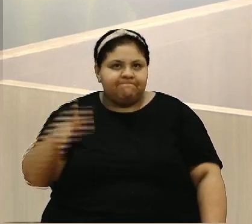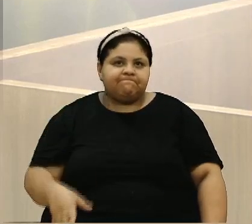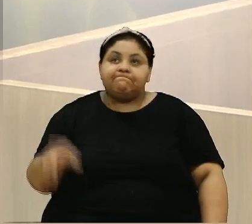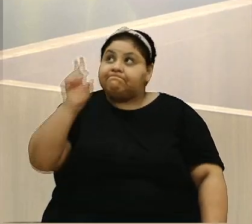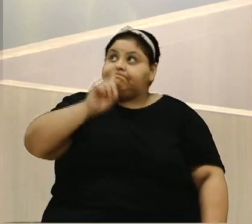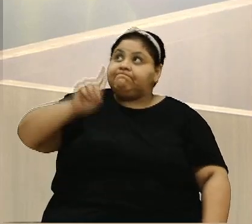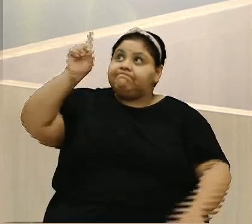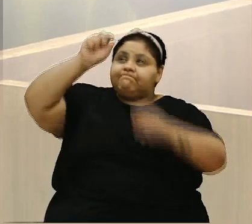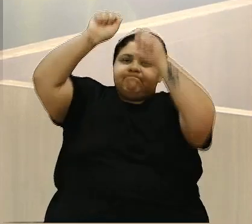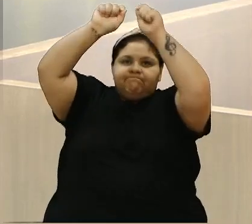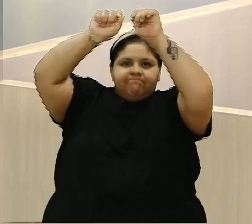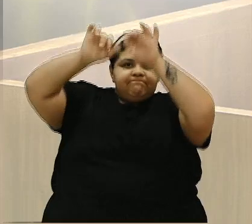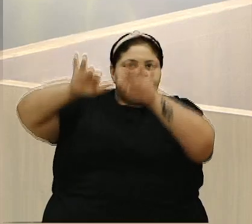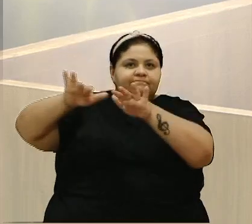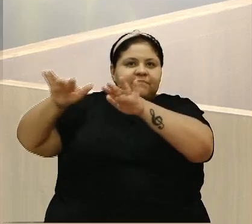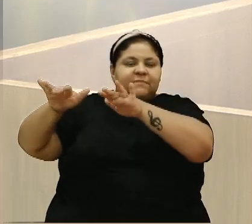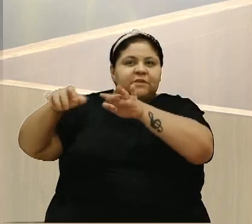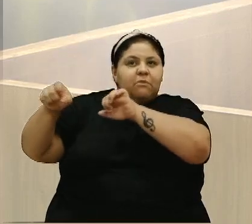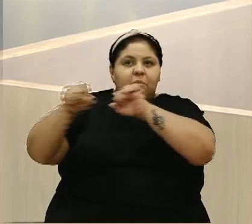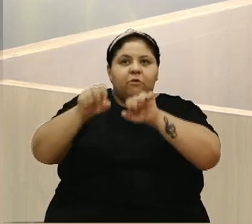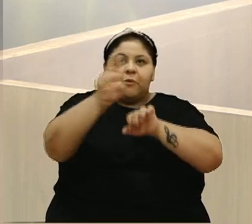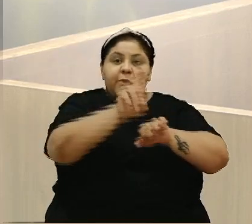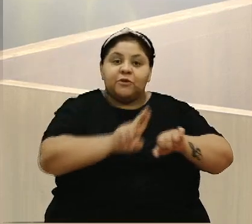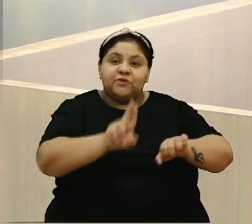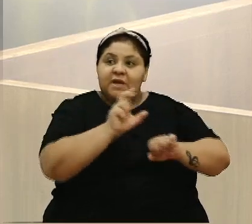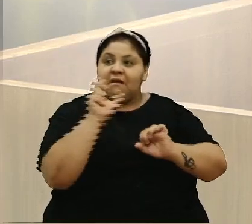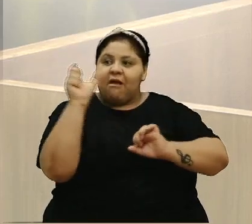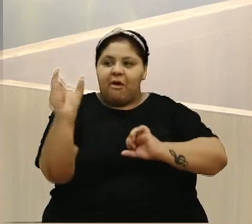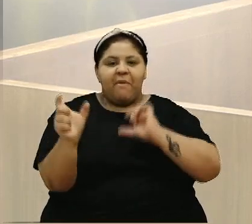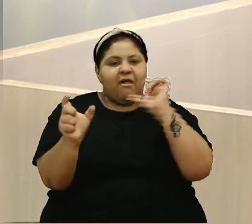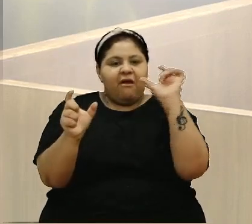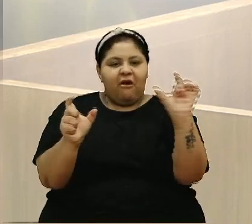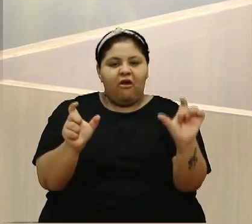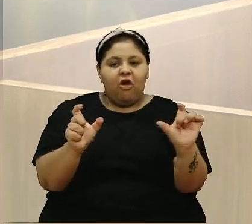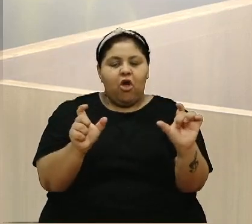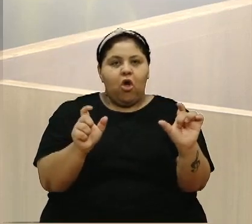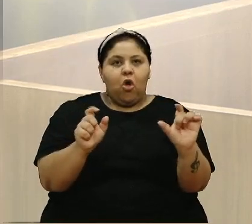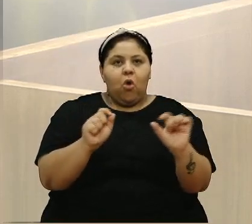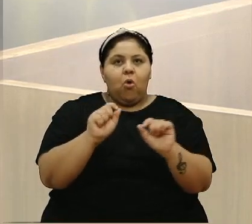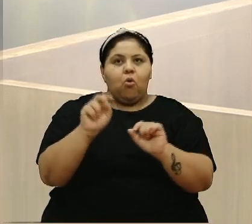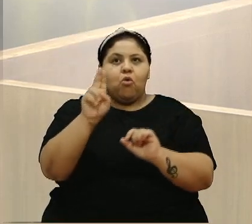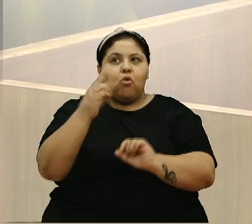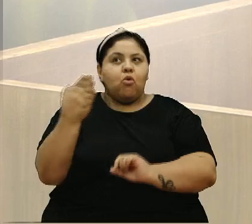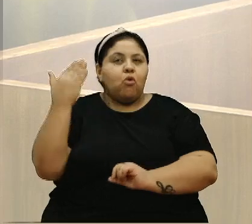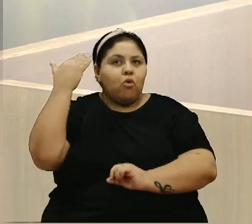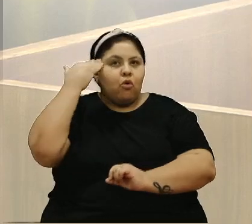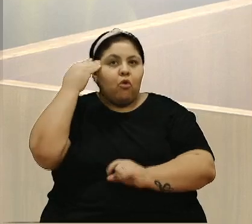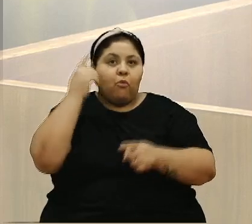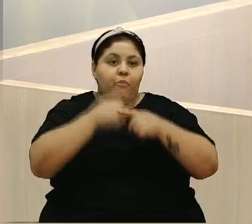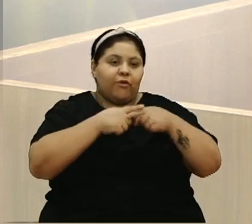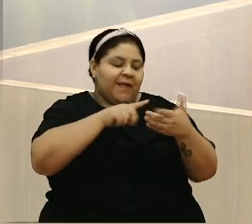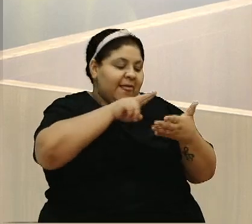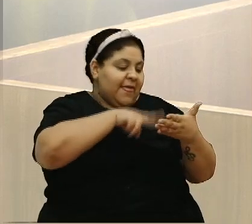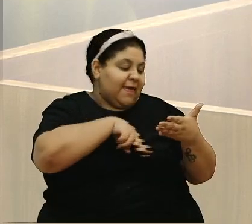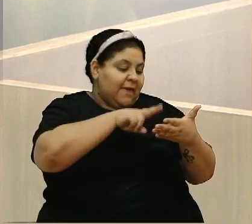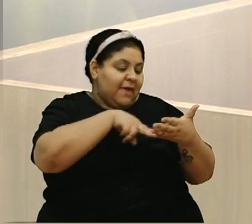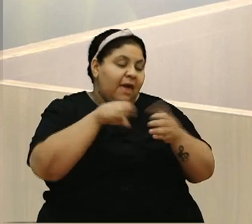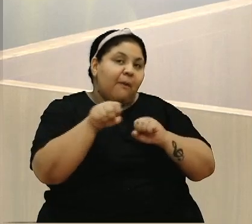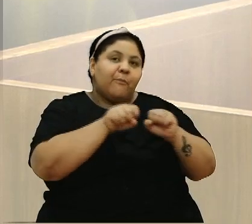ilumine para que a gente possa usar as nossas palavras com sabedoria, porque ler é